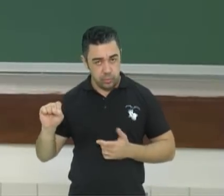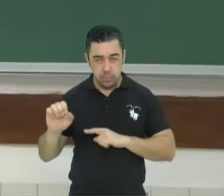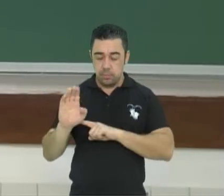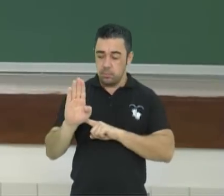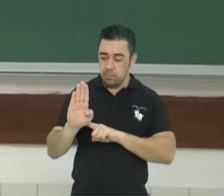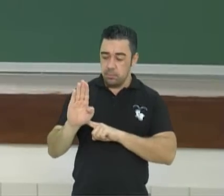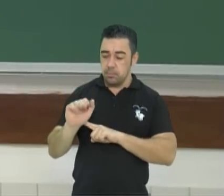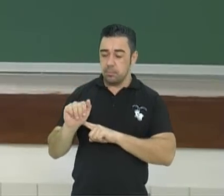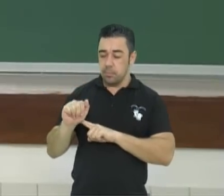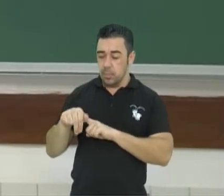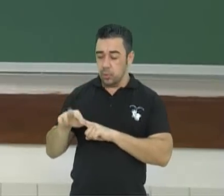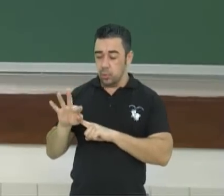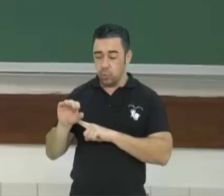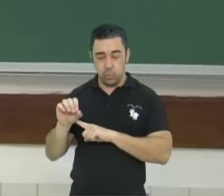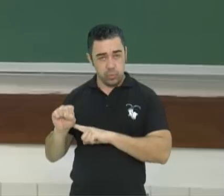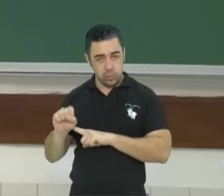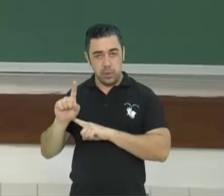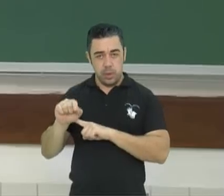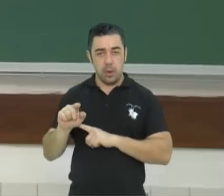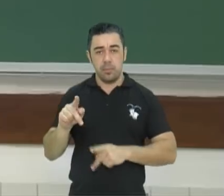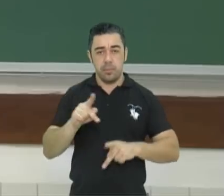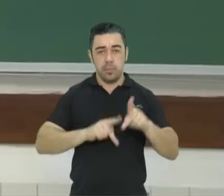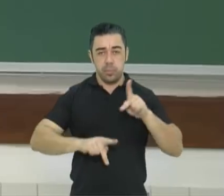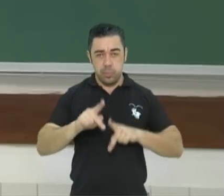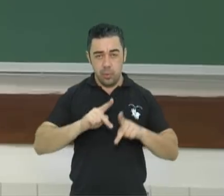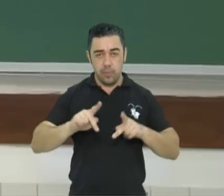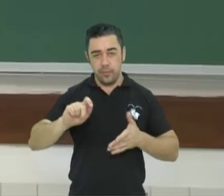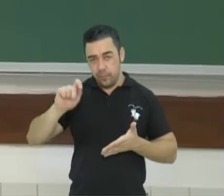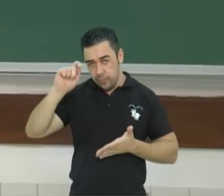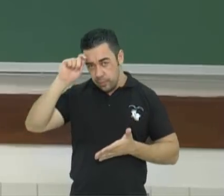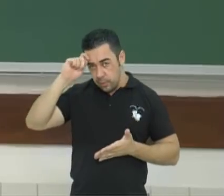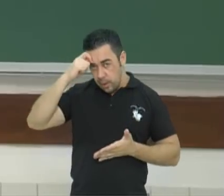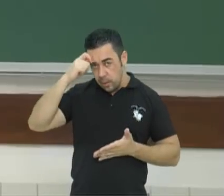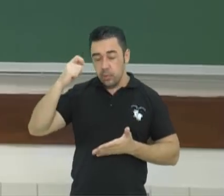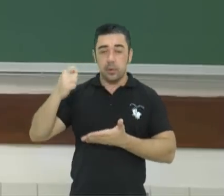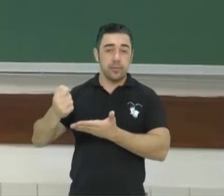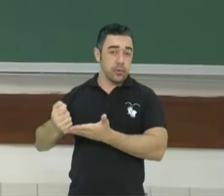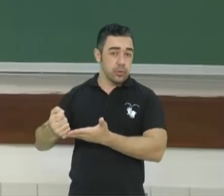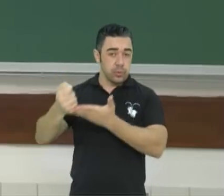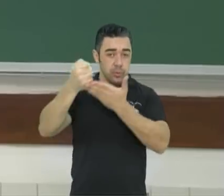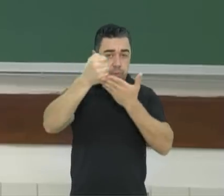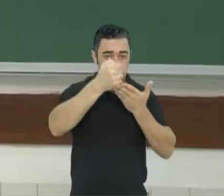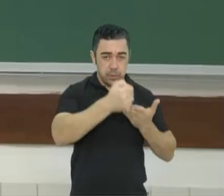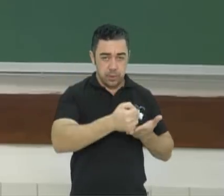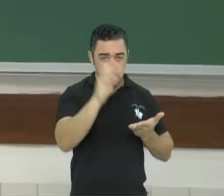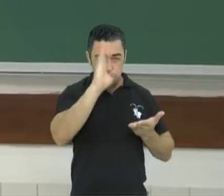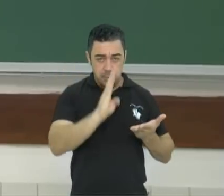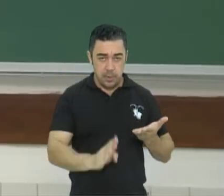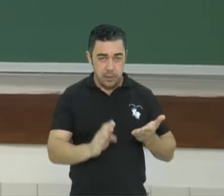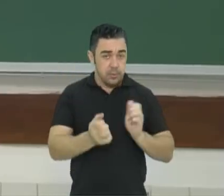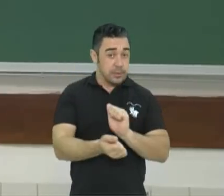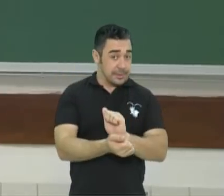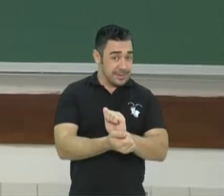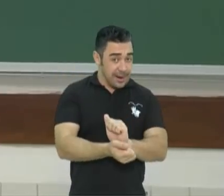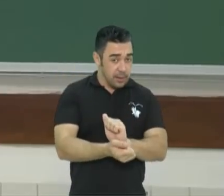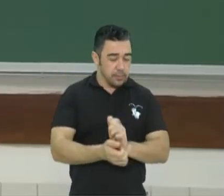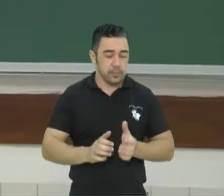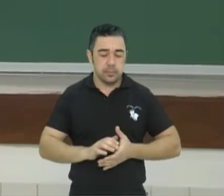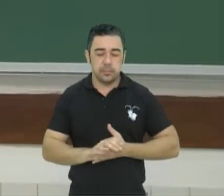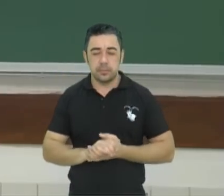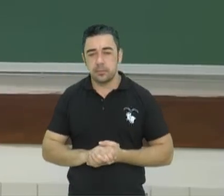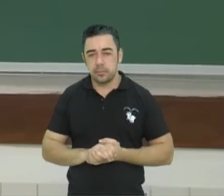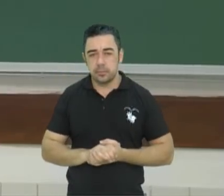povos bantus, que faziam parte desses negros que foram trazidos para o Brasil para serem utilizados como mão de obra